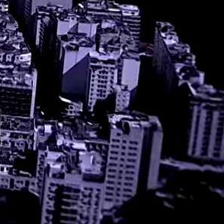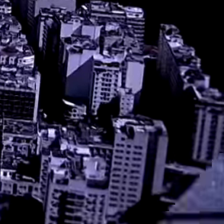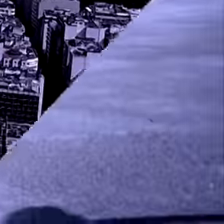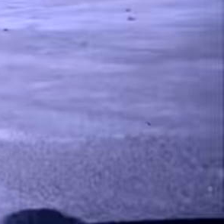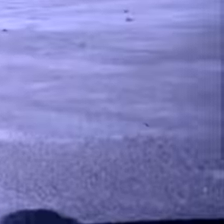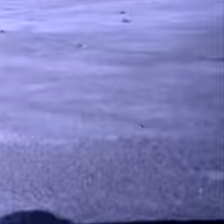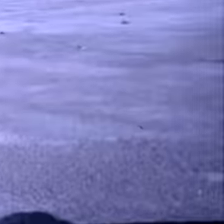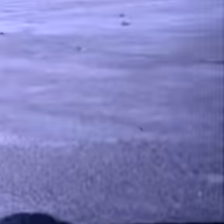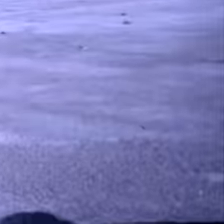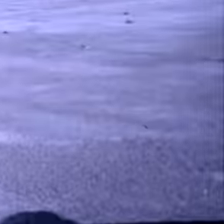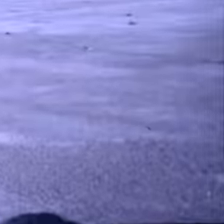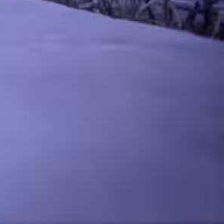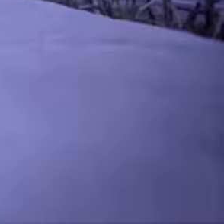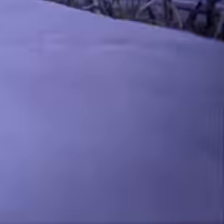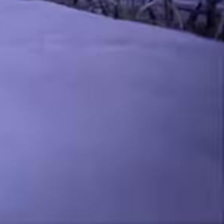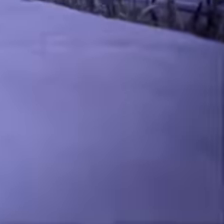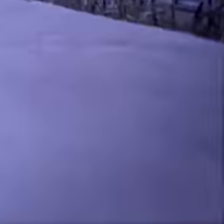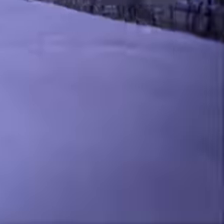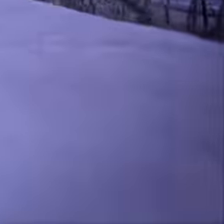a